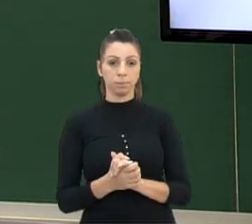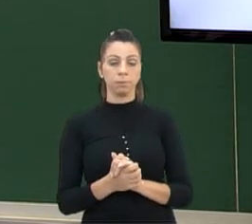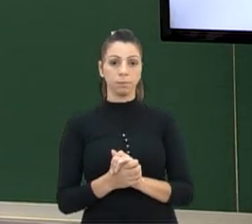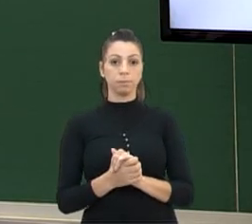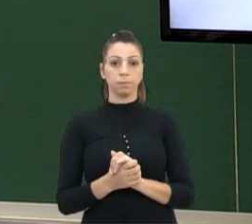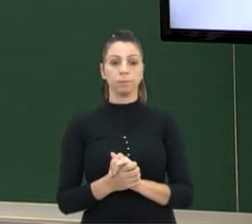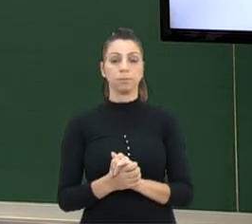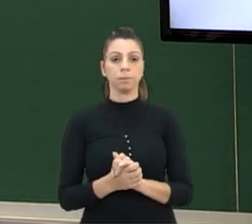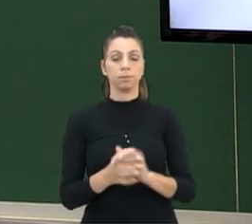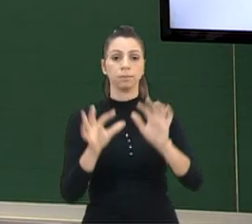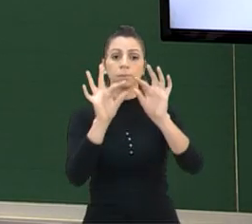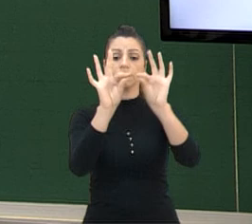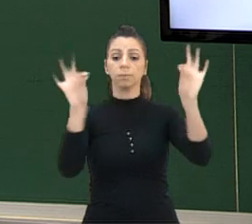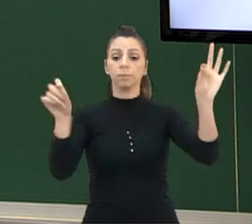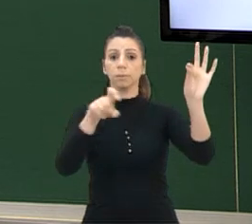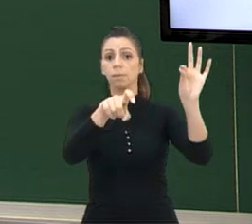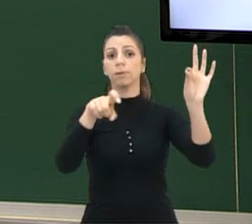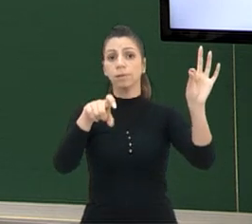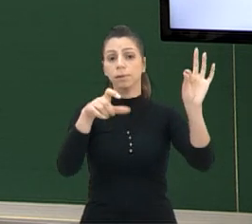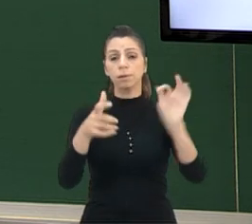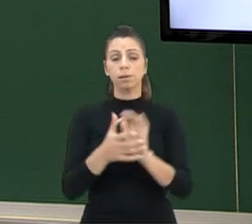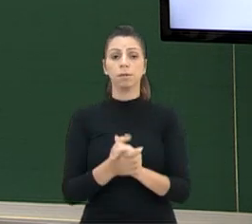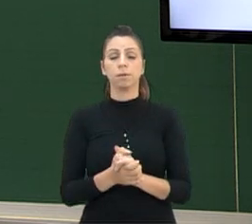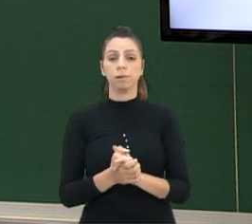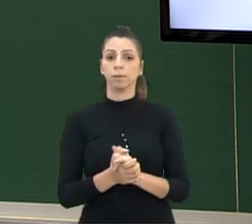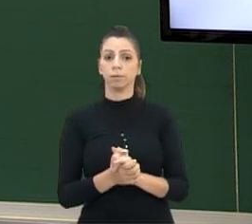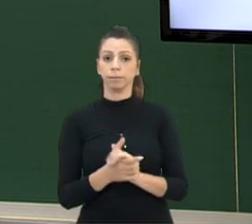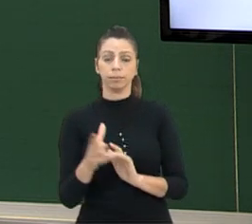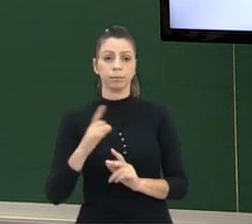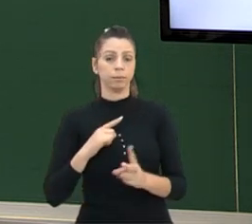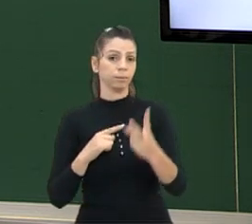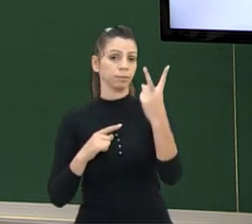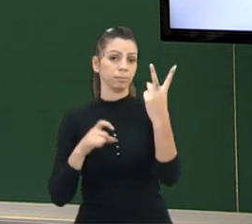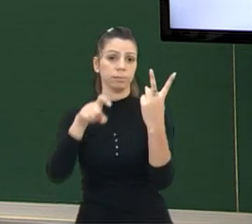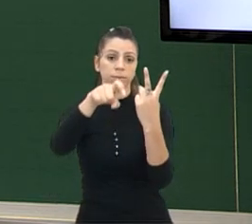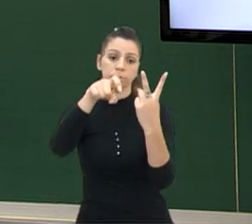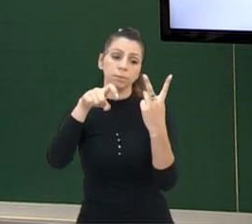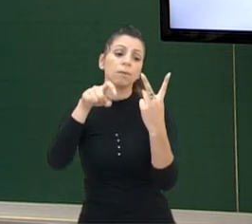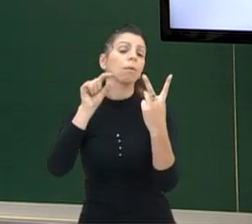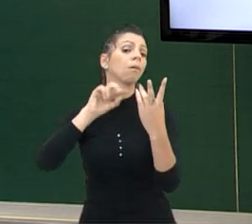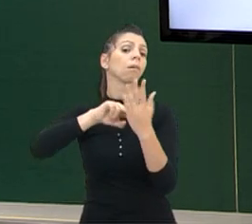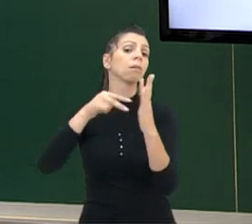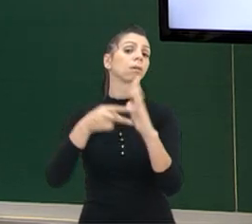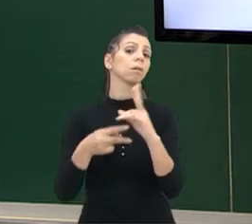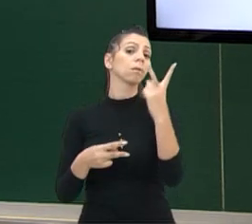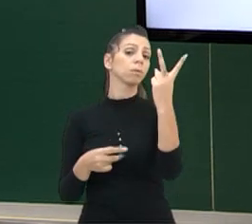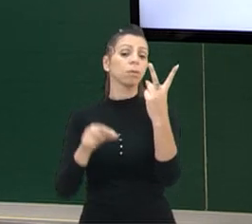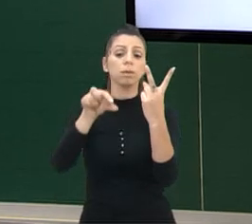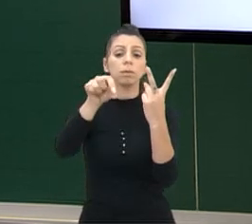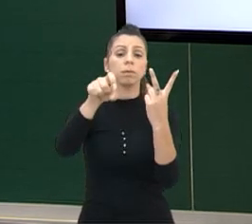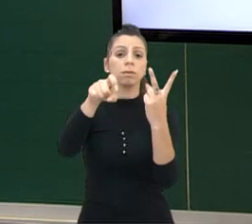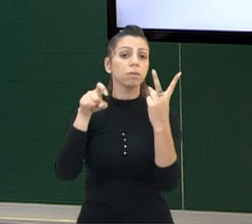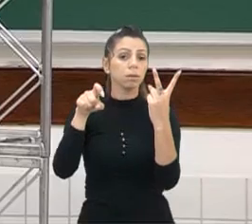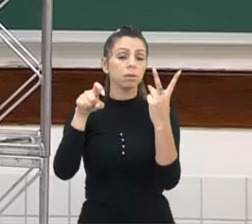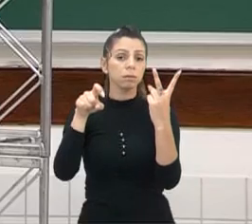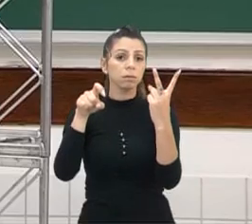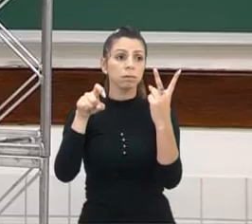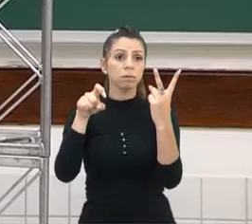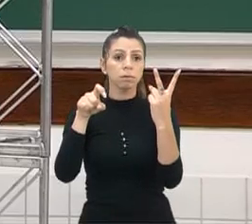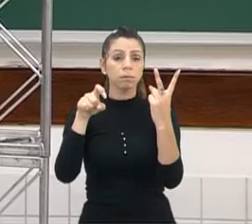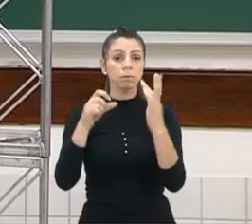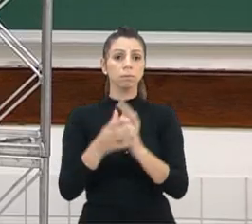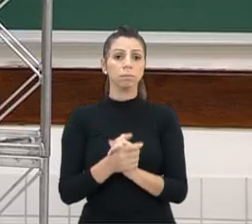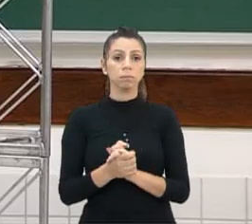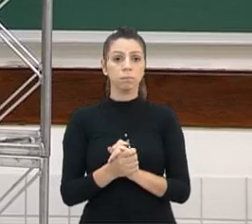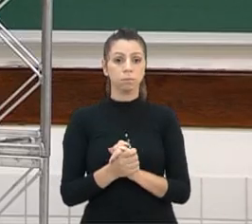Certo? Essa vai ser minha medida x. Se eu tiver 2x, o que vai ser o 2x? O que vai ser o 2x?